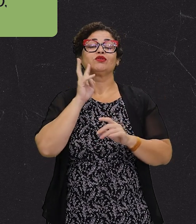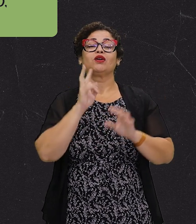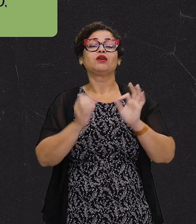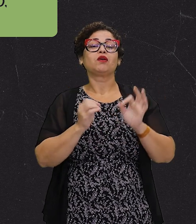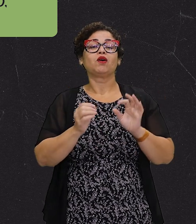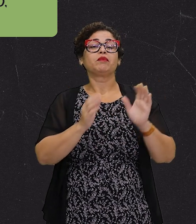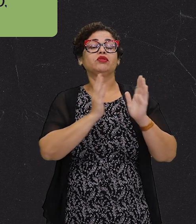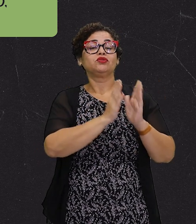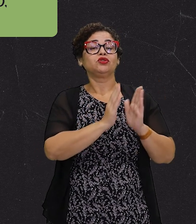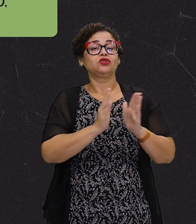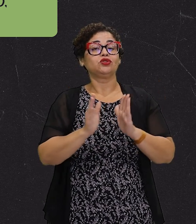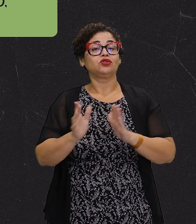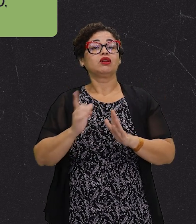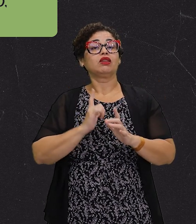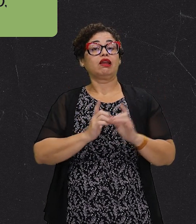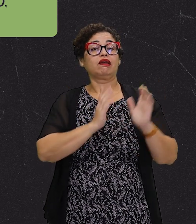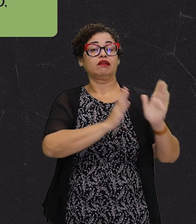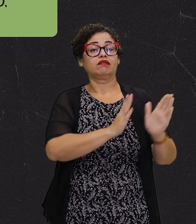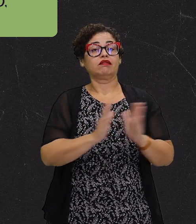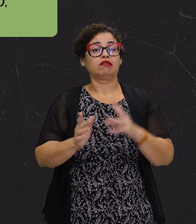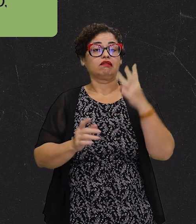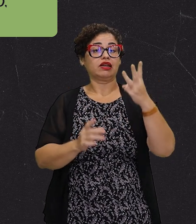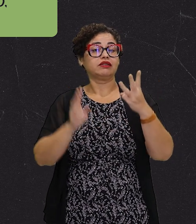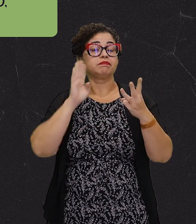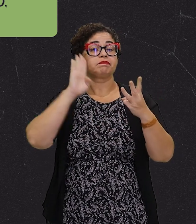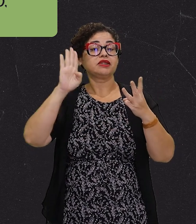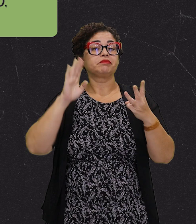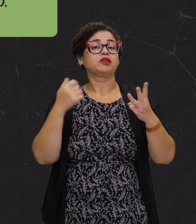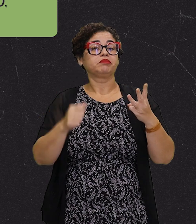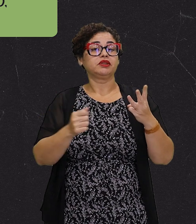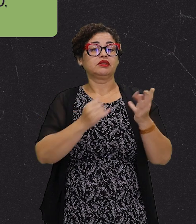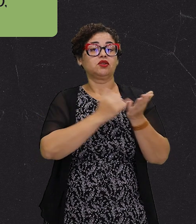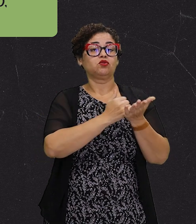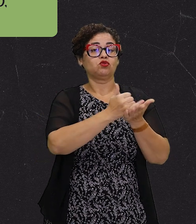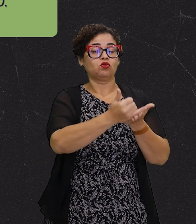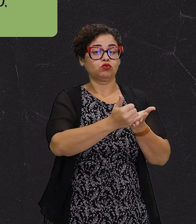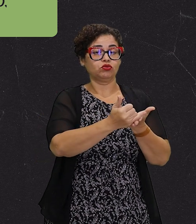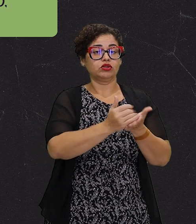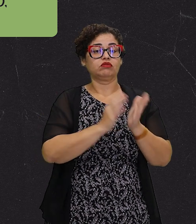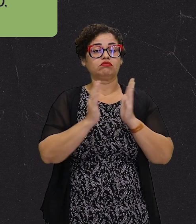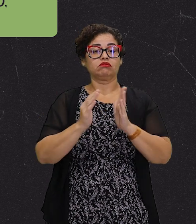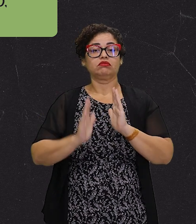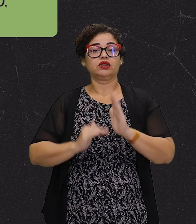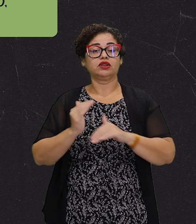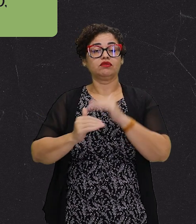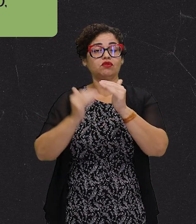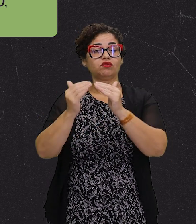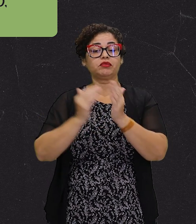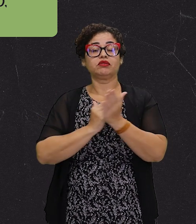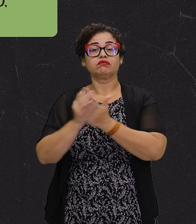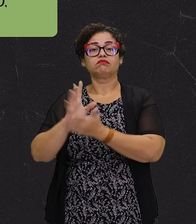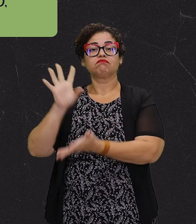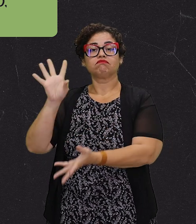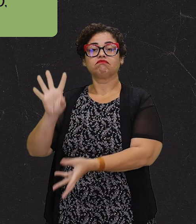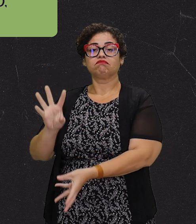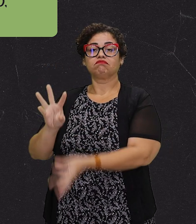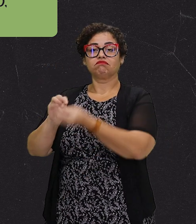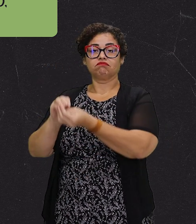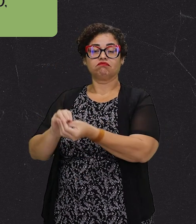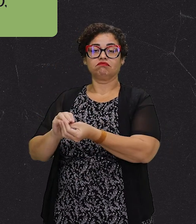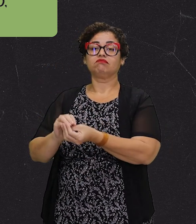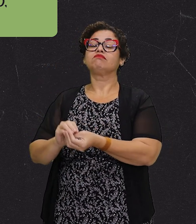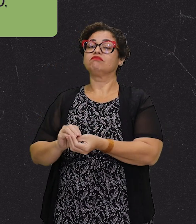história. Divida o enredo em 3 partes principais: introdução, desenvolvimento e